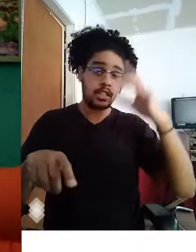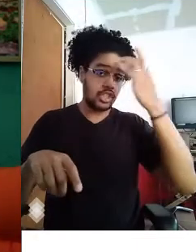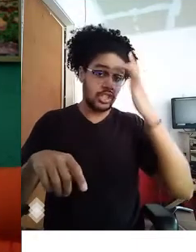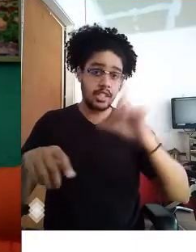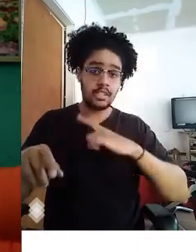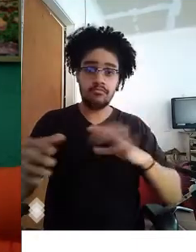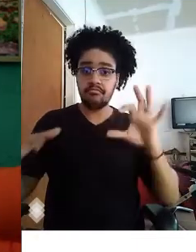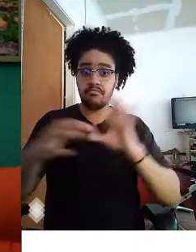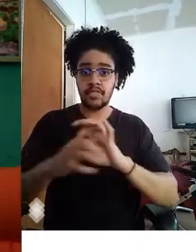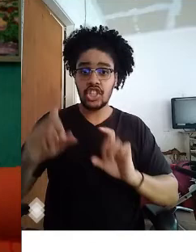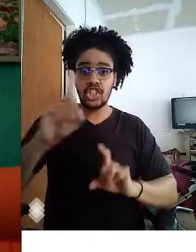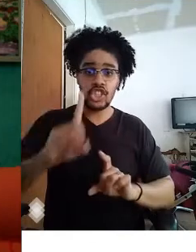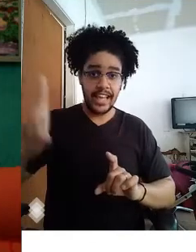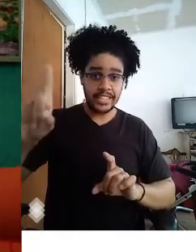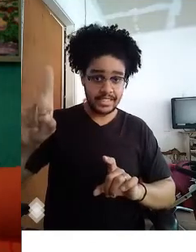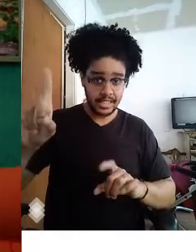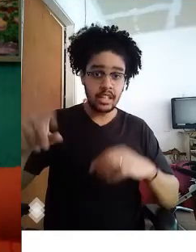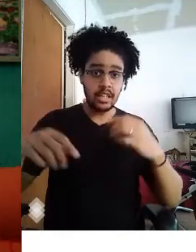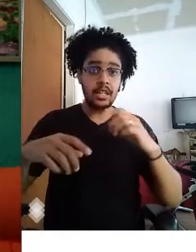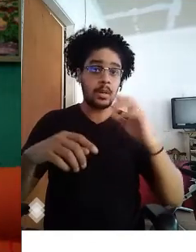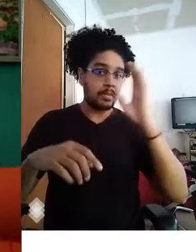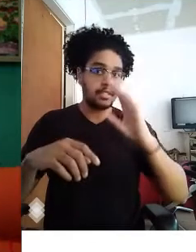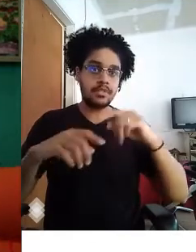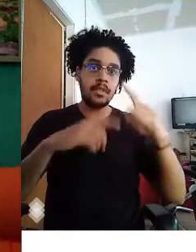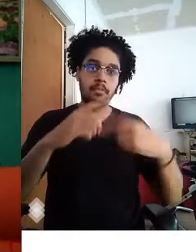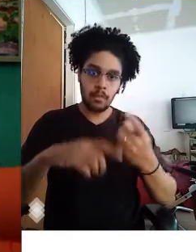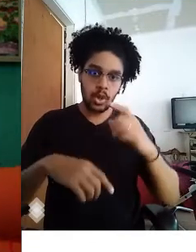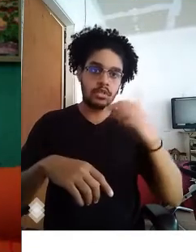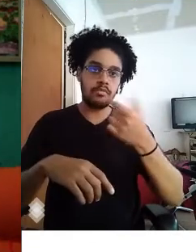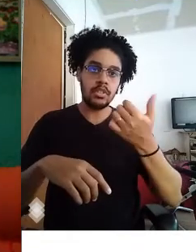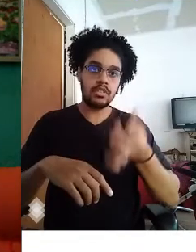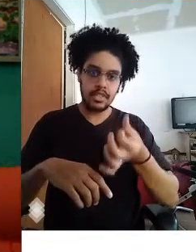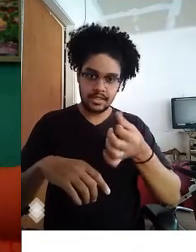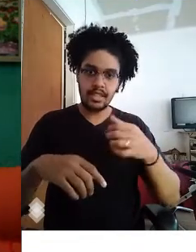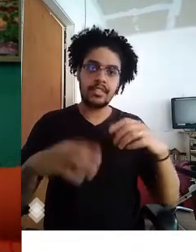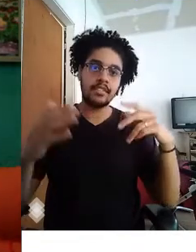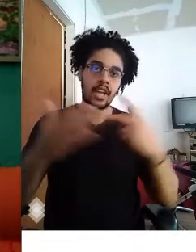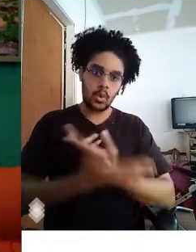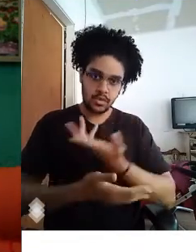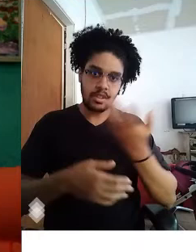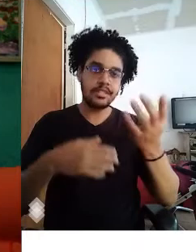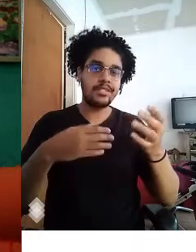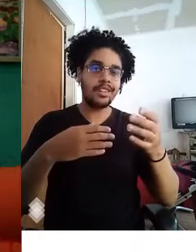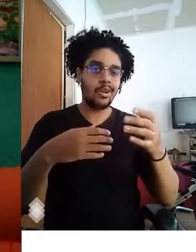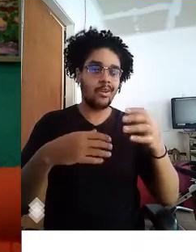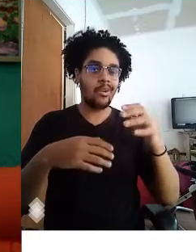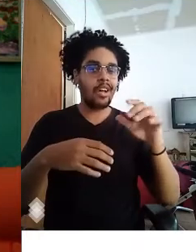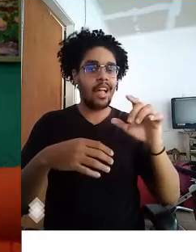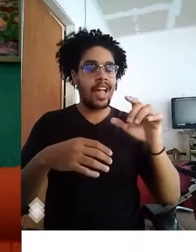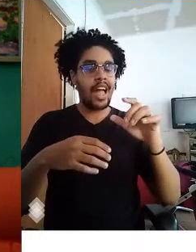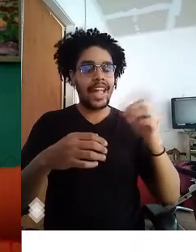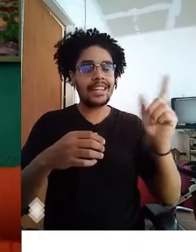extrema direita e o Brasil, após 2016, quando, com farta documentação que deixa claro